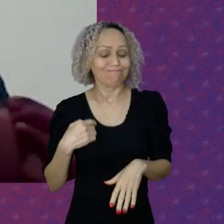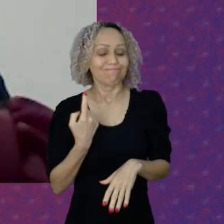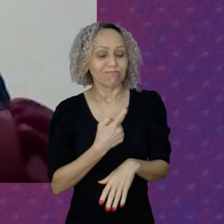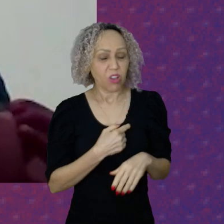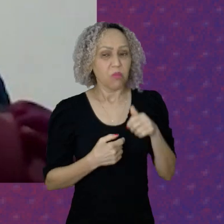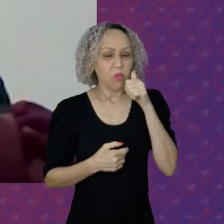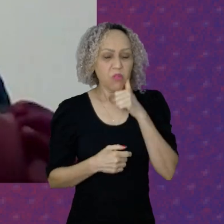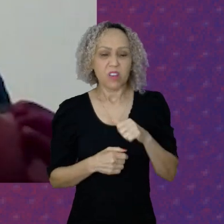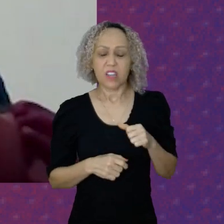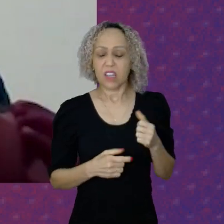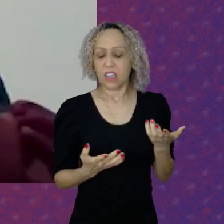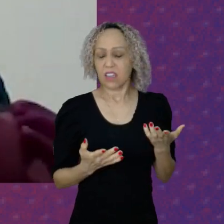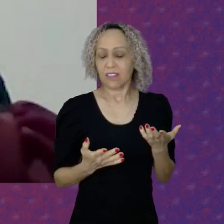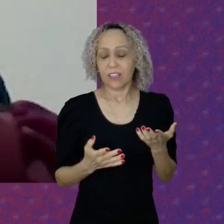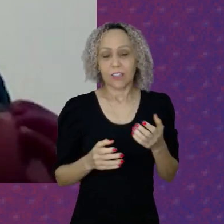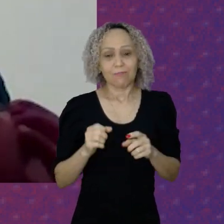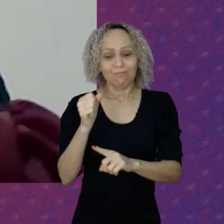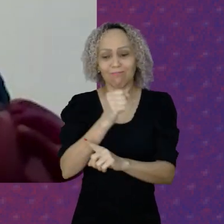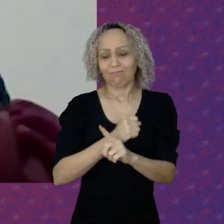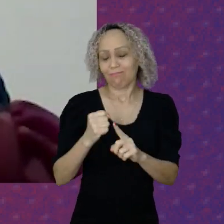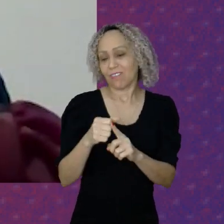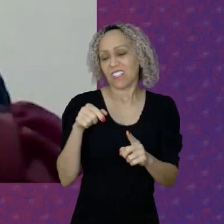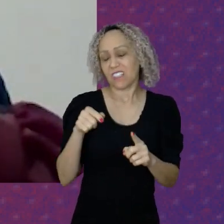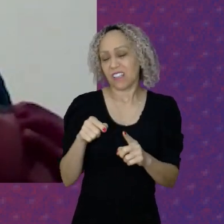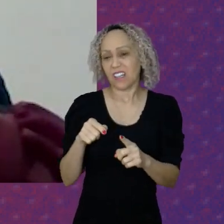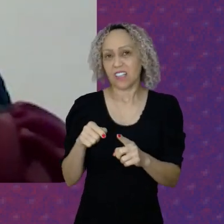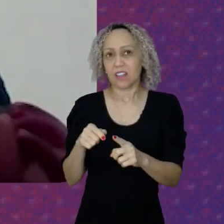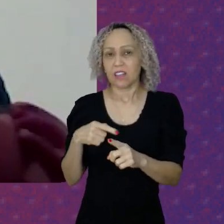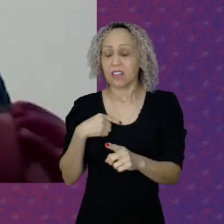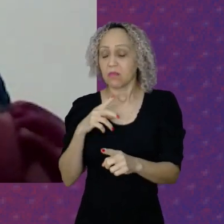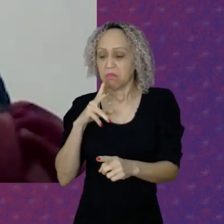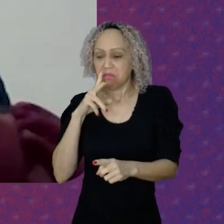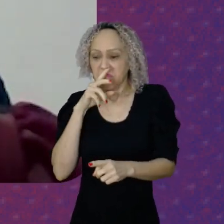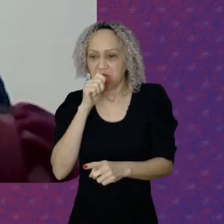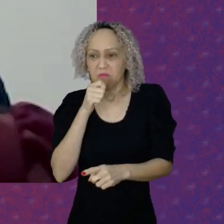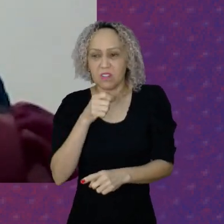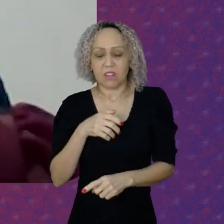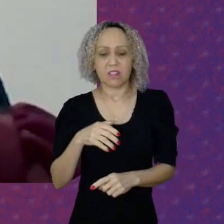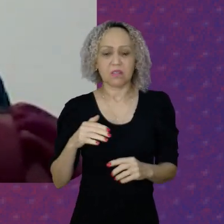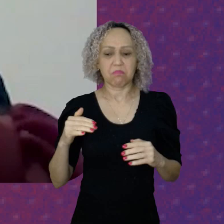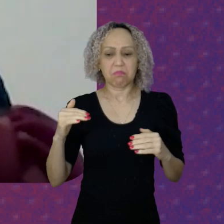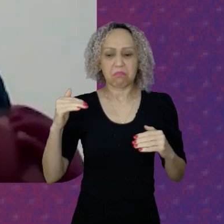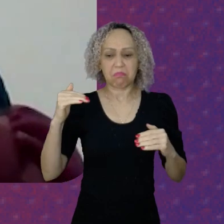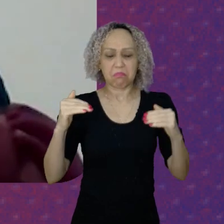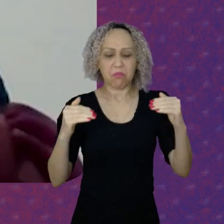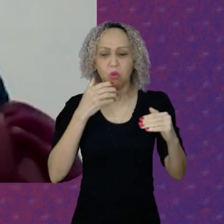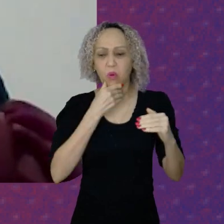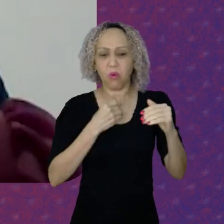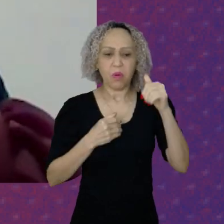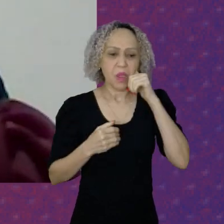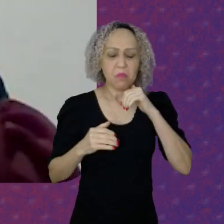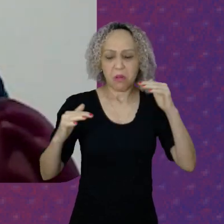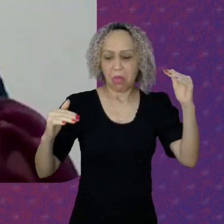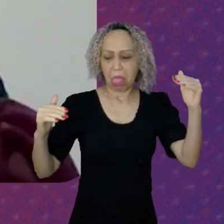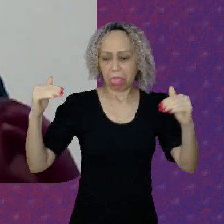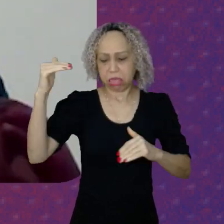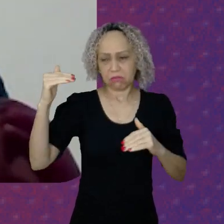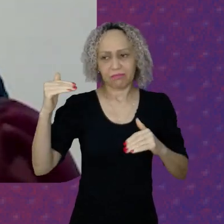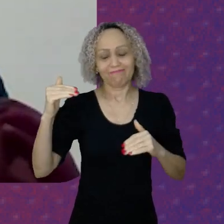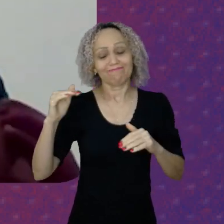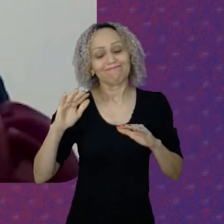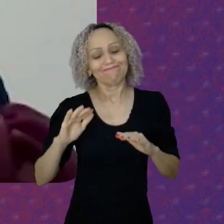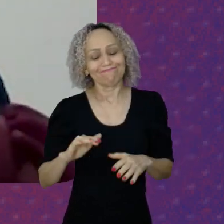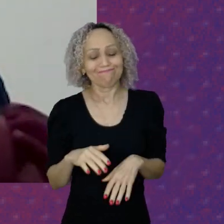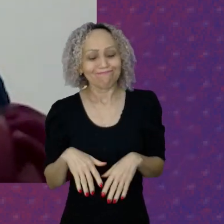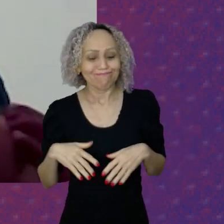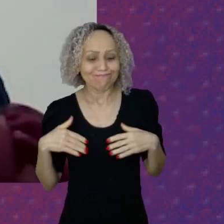é uma sociedade que ainda se apresenta muito, muito forte à desigualdade nas relações de gênero. No espaço